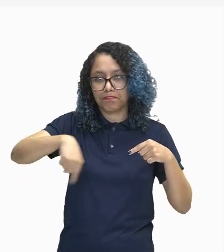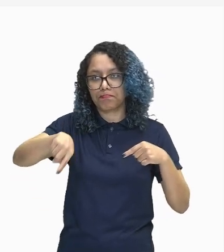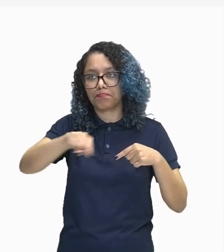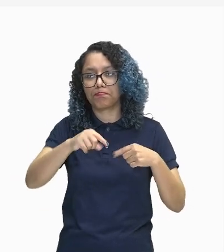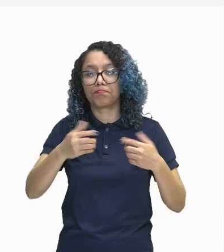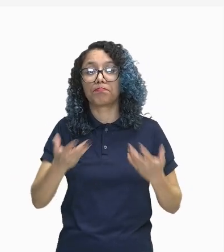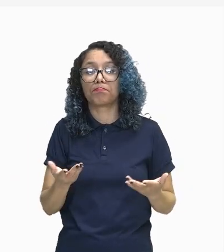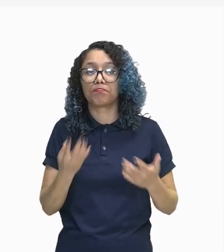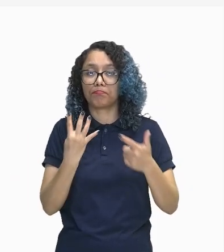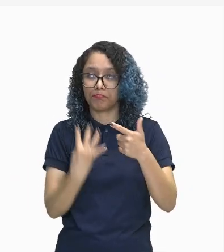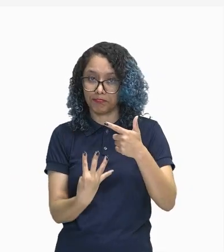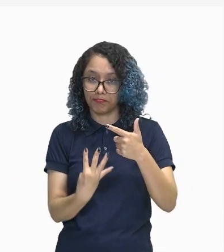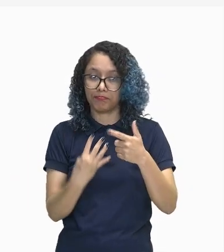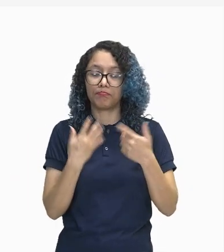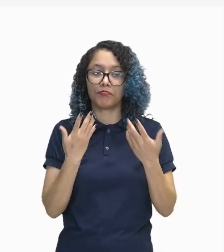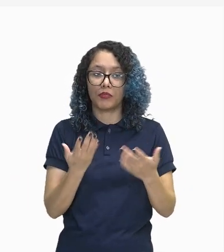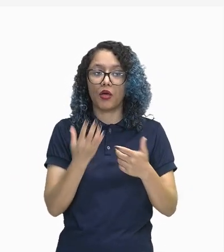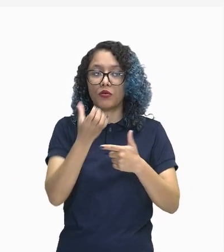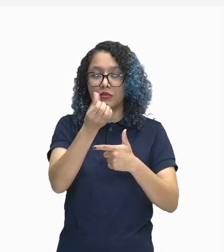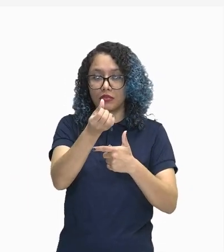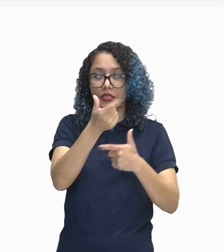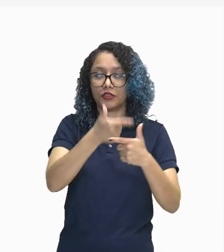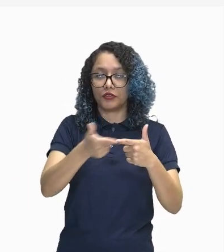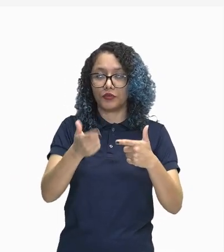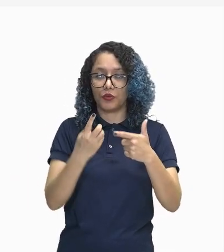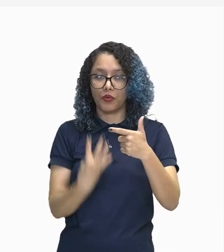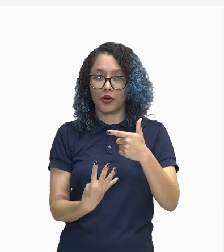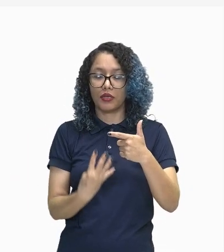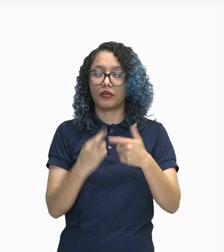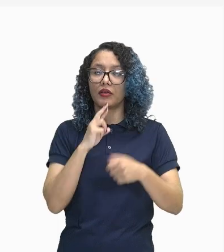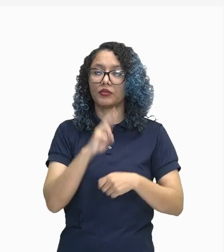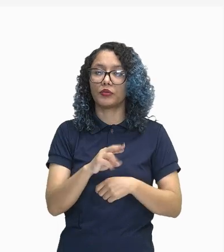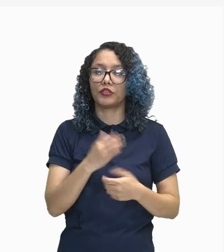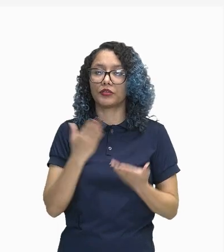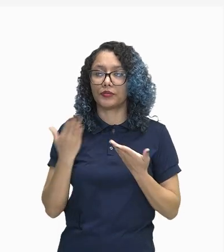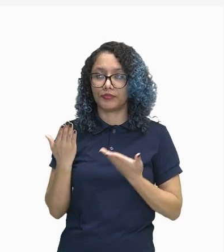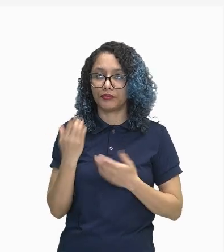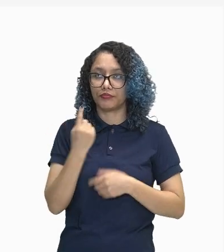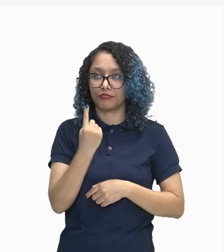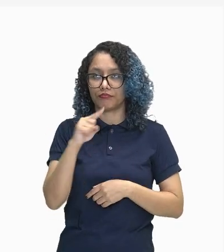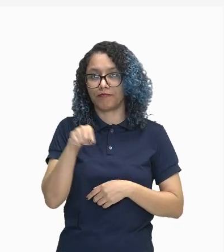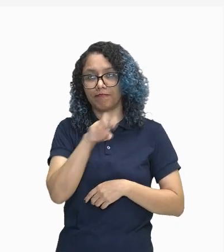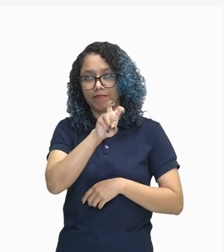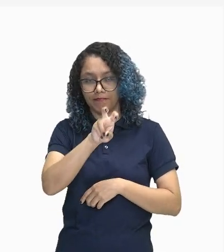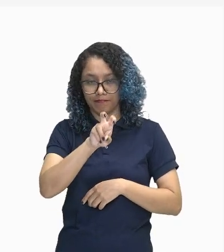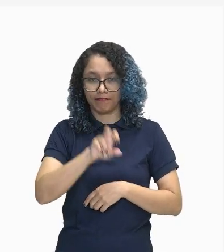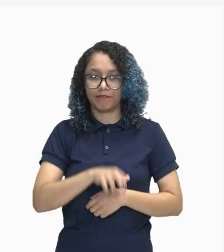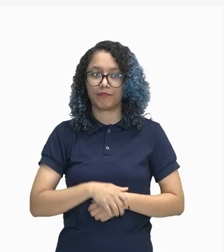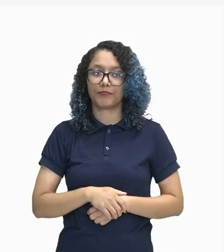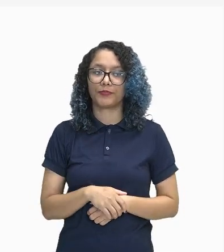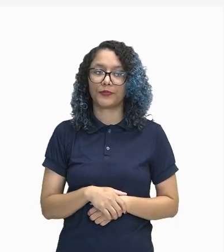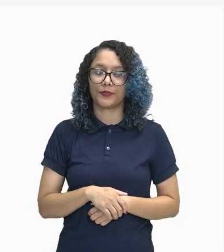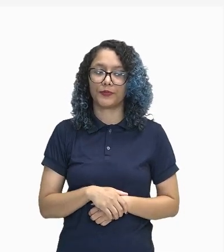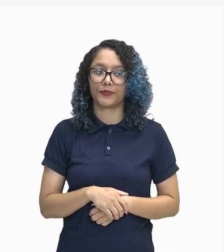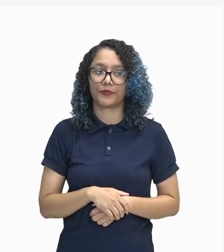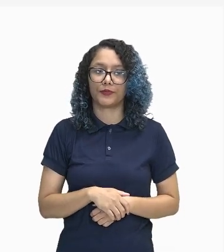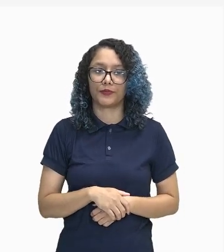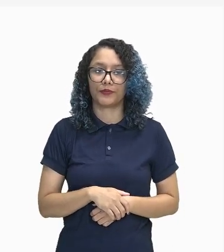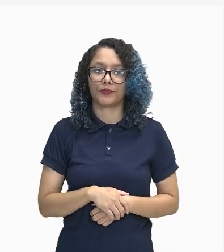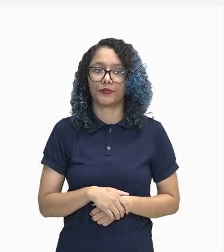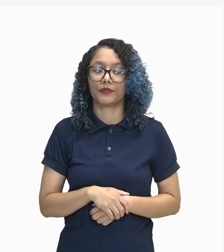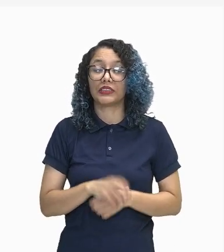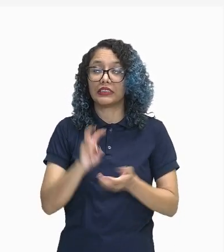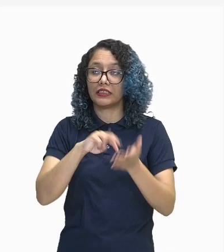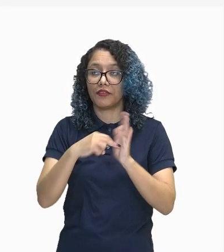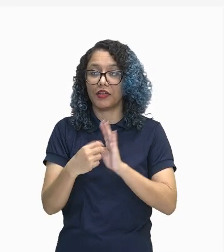no caso 4. Fazendo a divisão 6 dividido por 4, nós encontramos como resposta 1,5, isso quer dizer 1,5